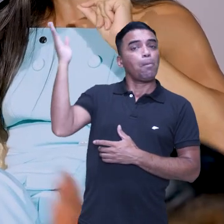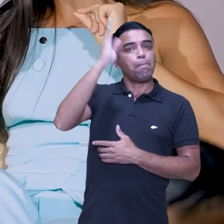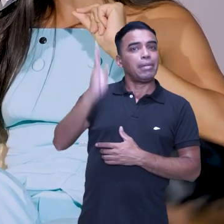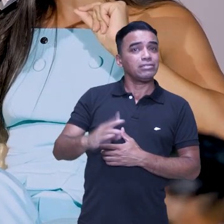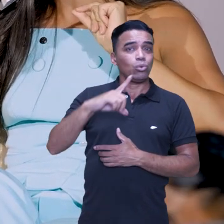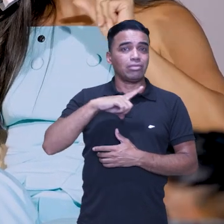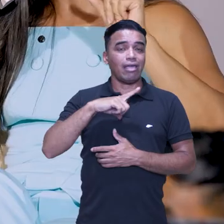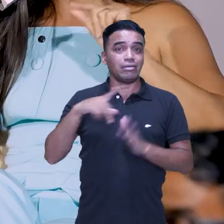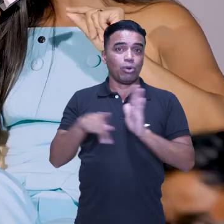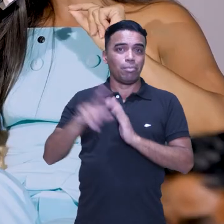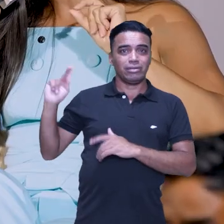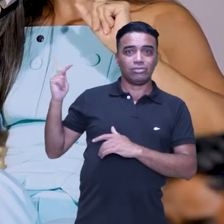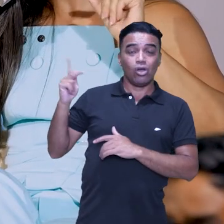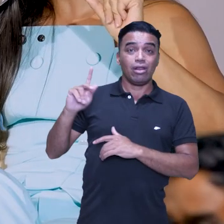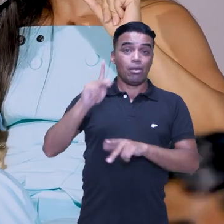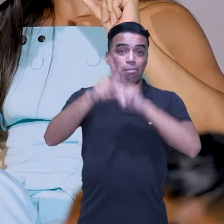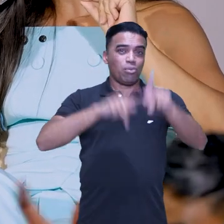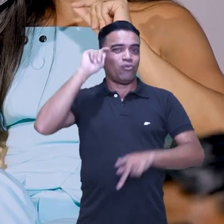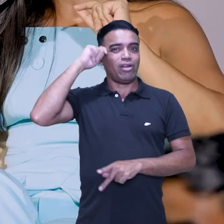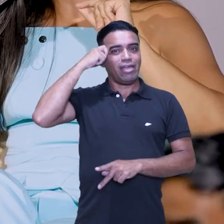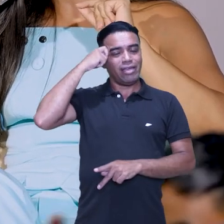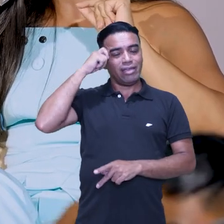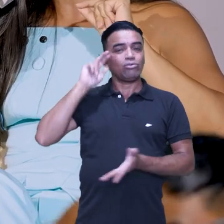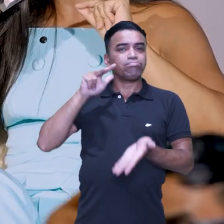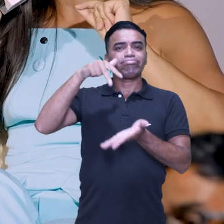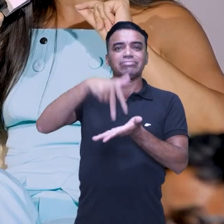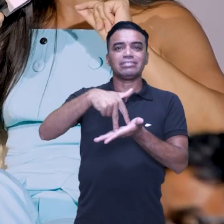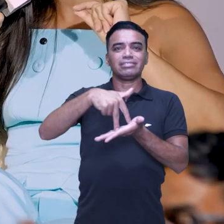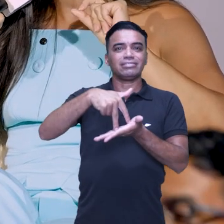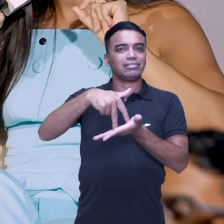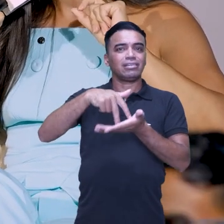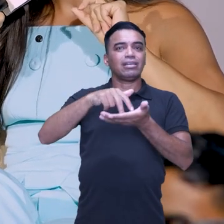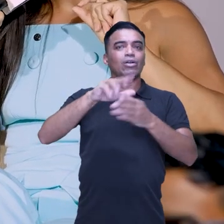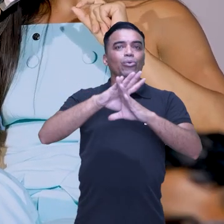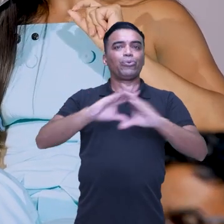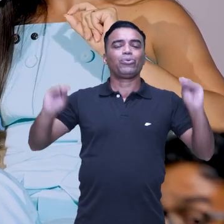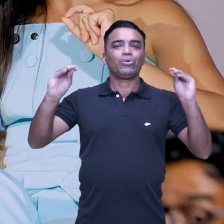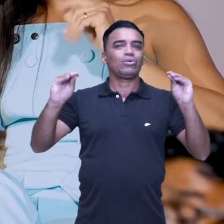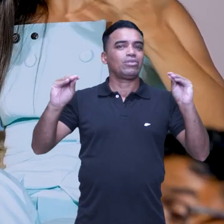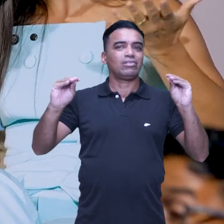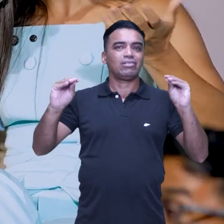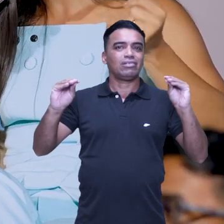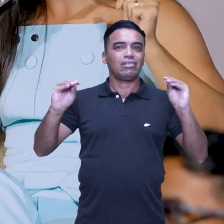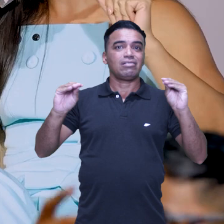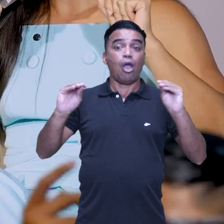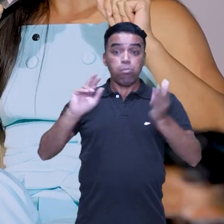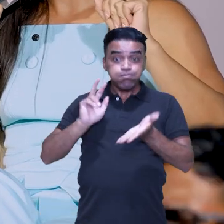tem de si mesmo, o negro, ele tende à condição de invisibilidade. E por